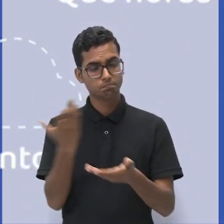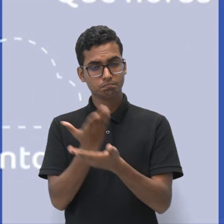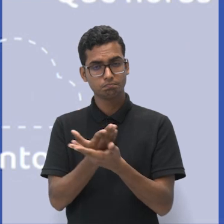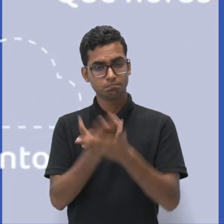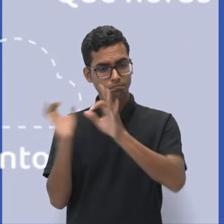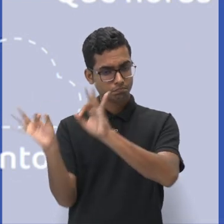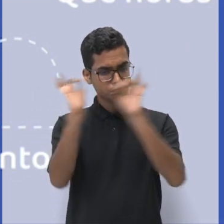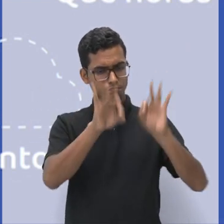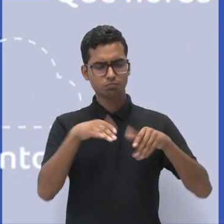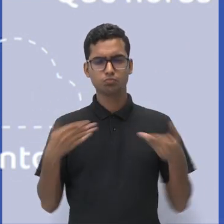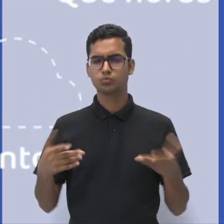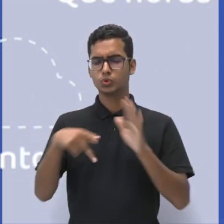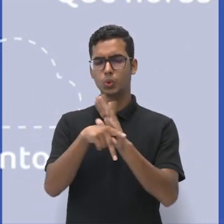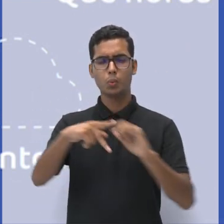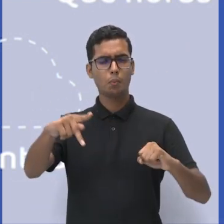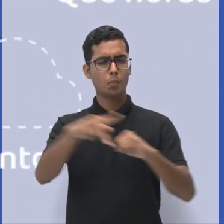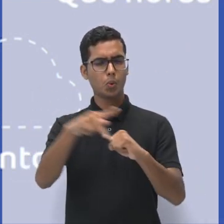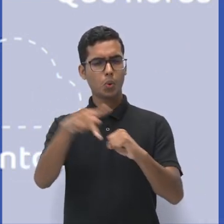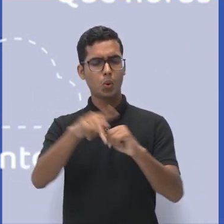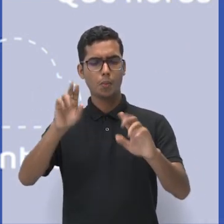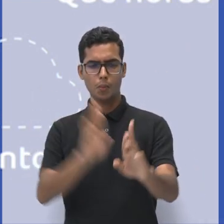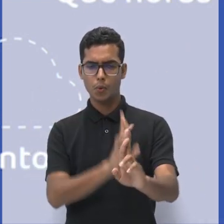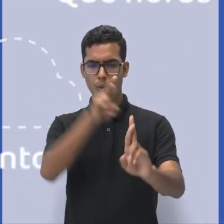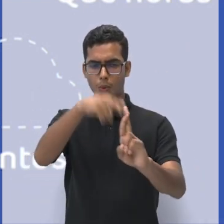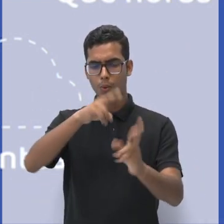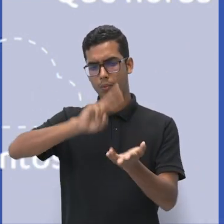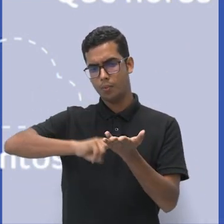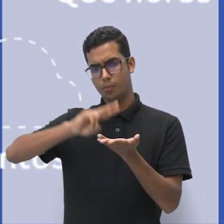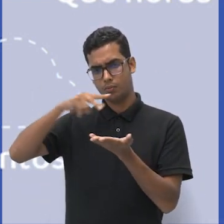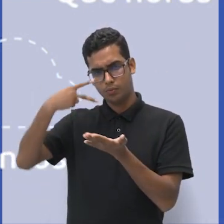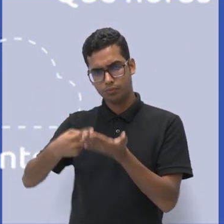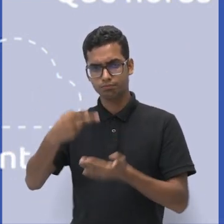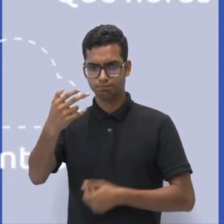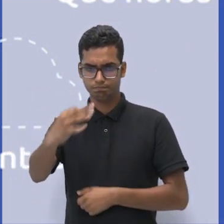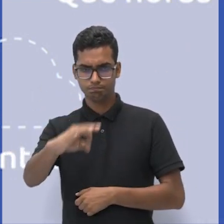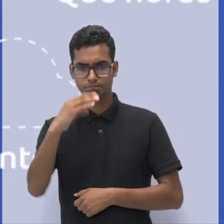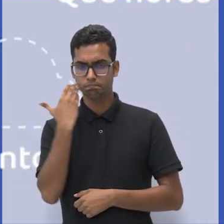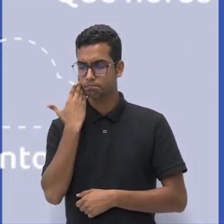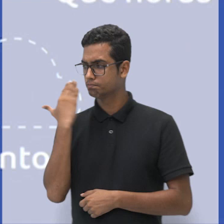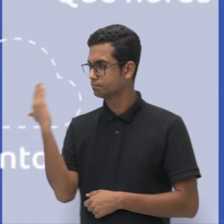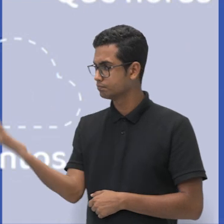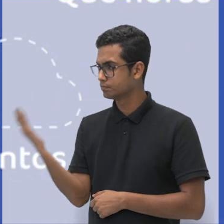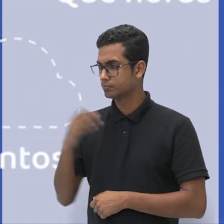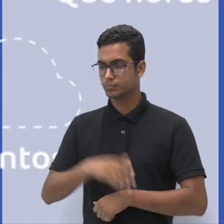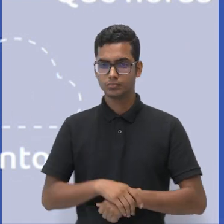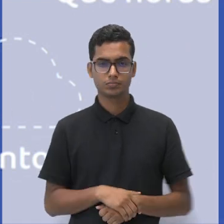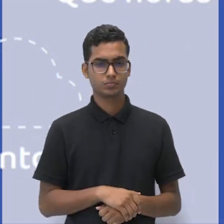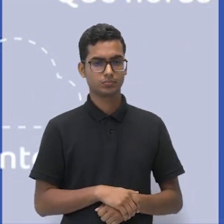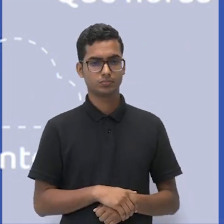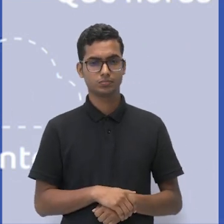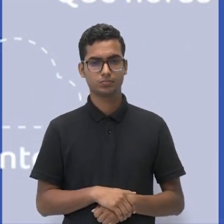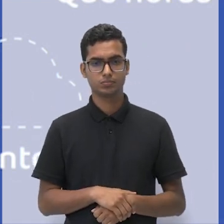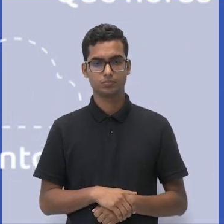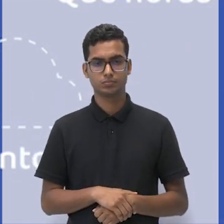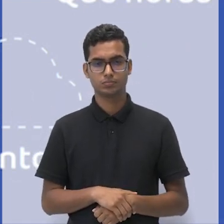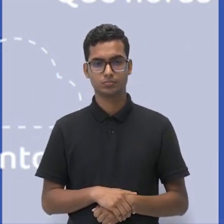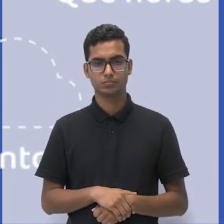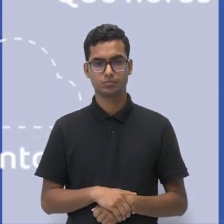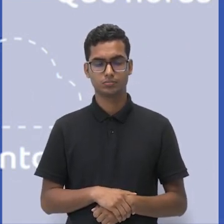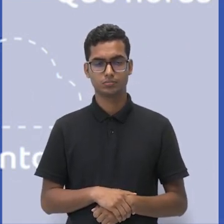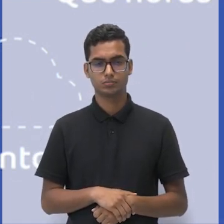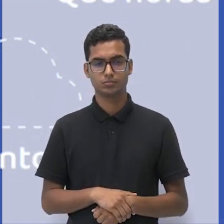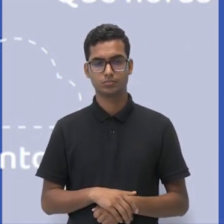o pronome que se refere a essa tradução aí. Então, where quer dizer onde,